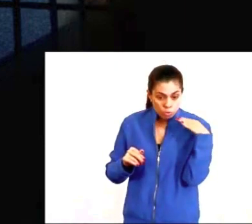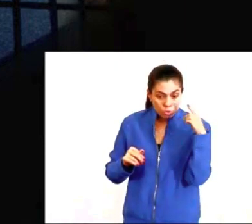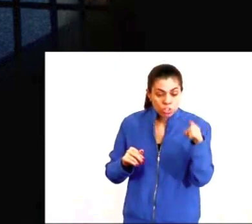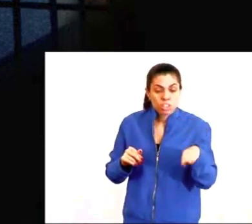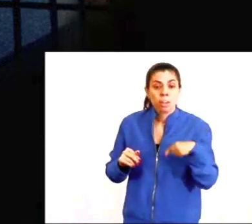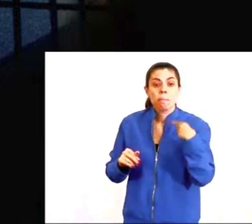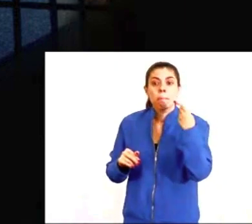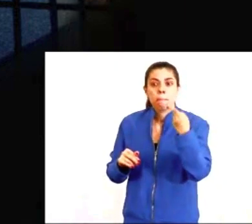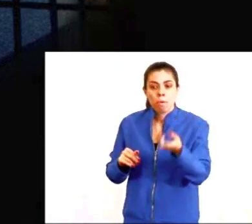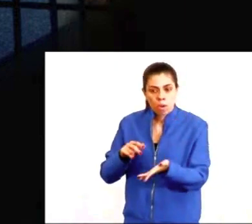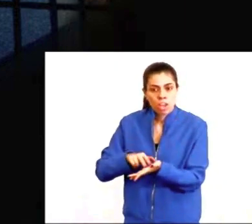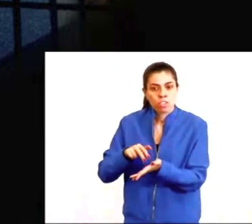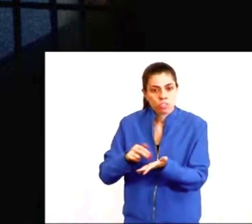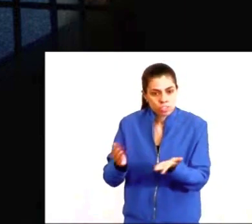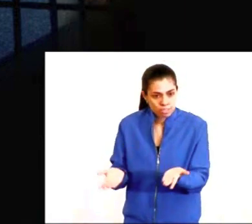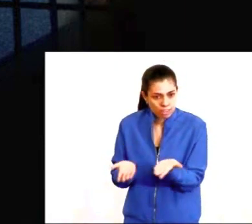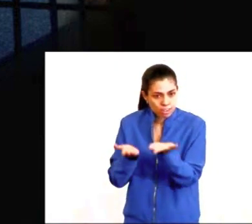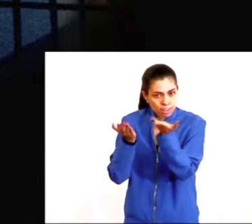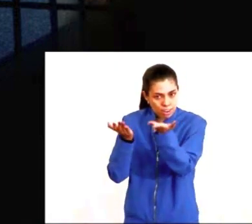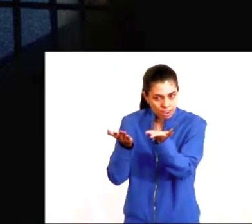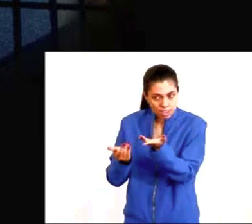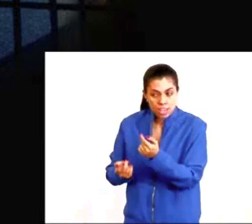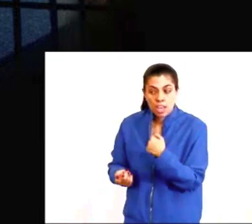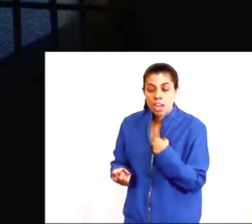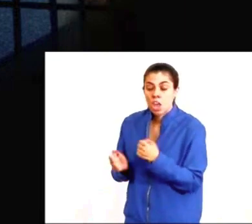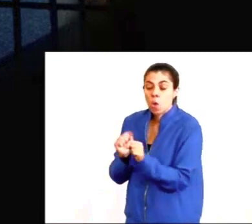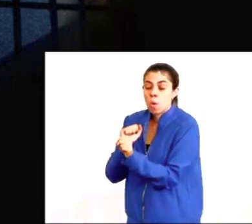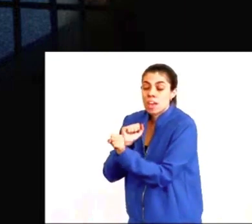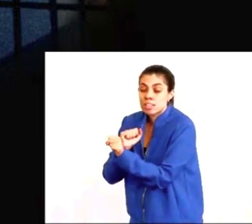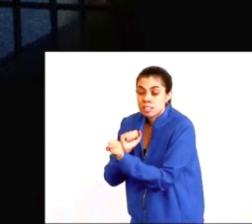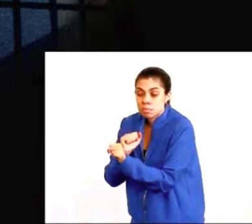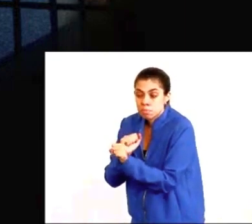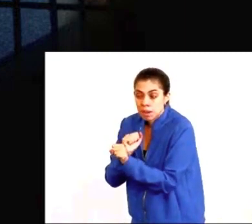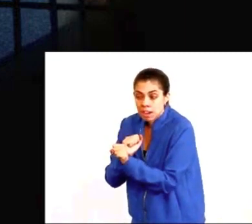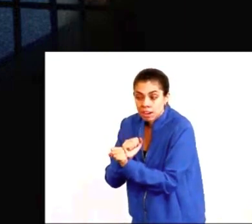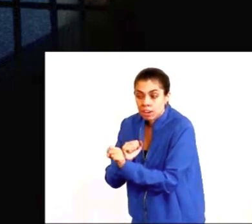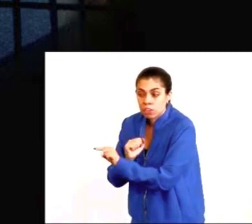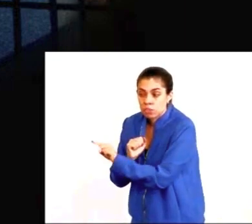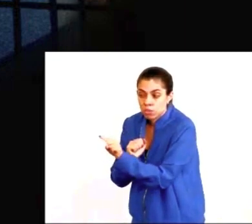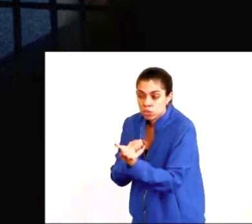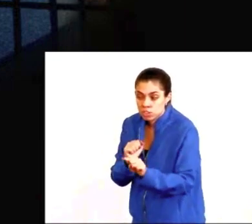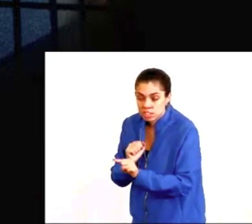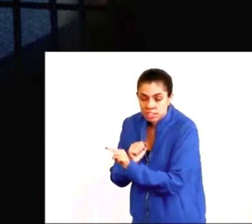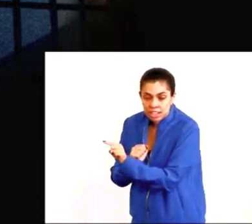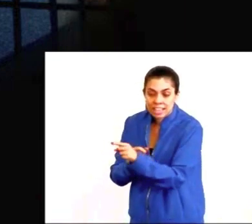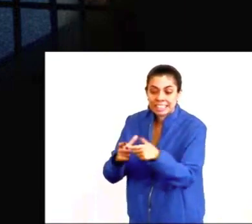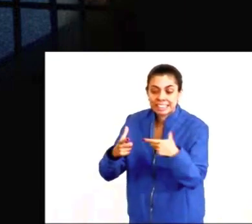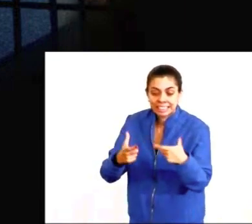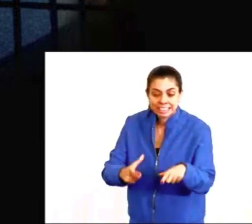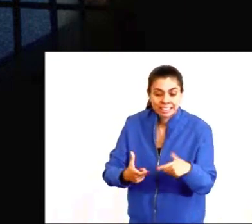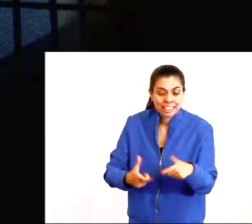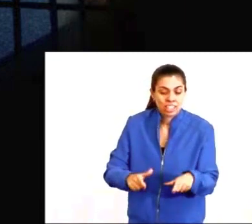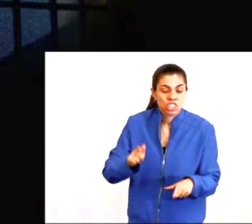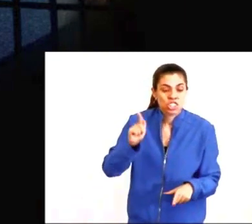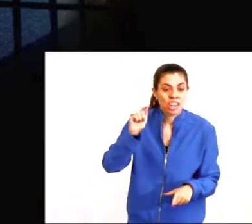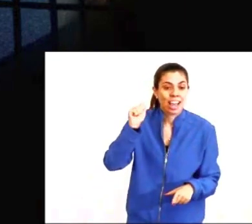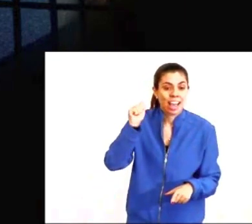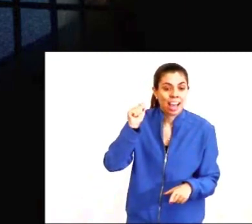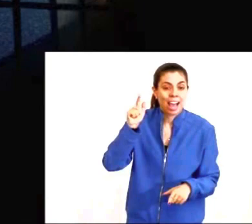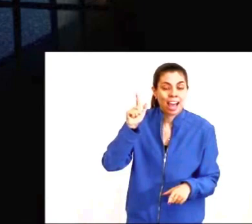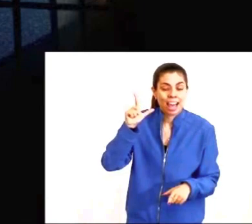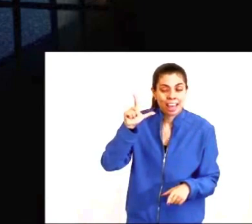vocês. Por isso essa passagem está lembrando, ele já falou isso, Galileia é a